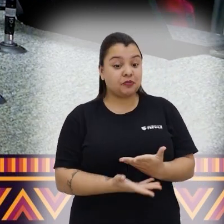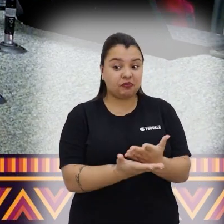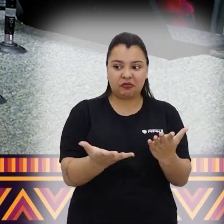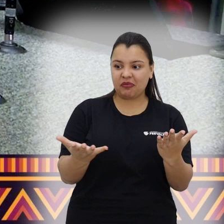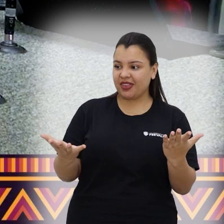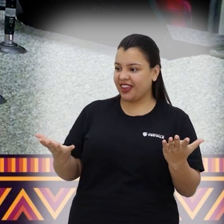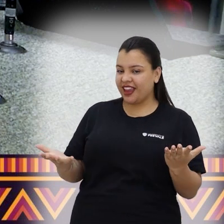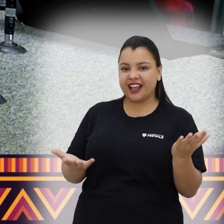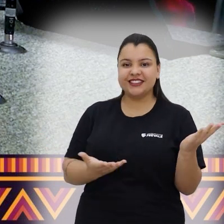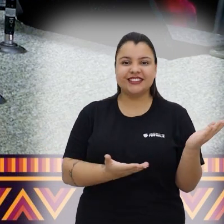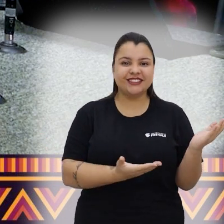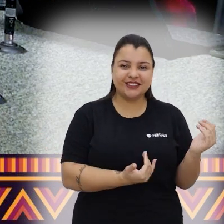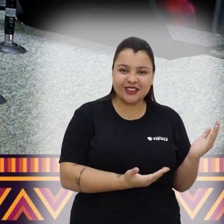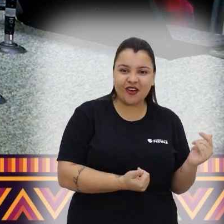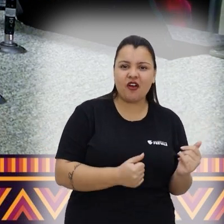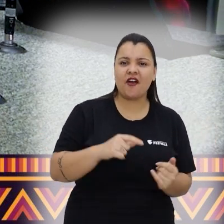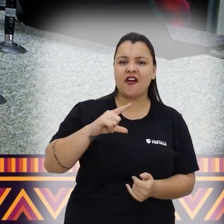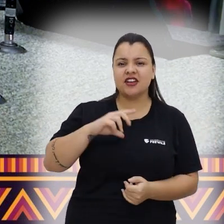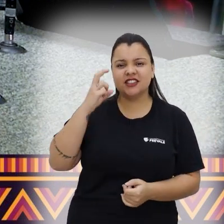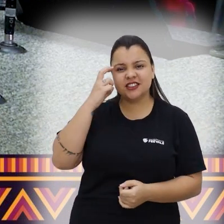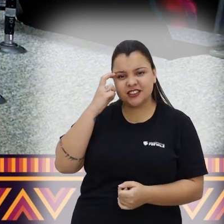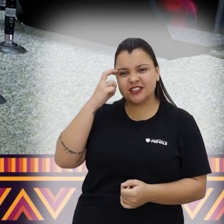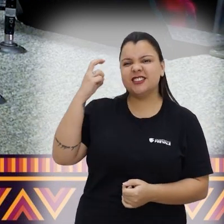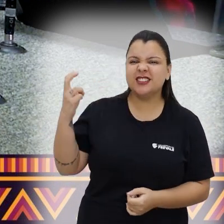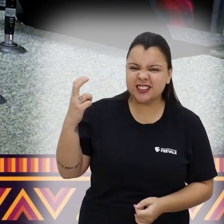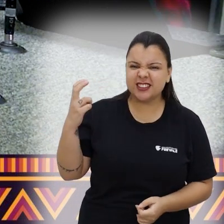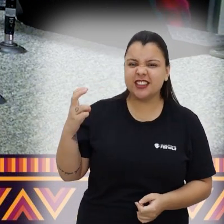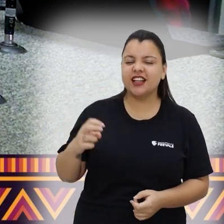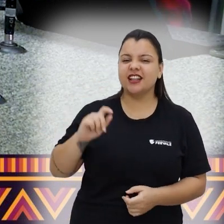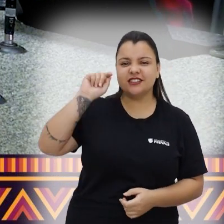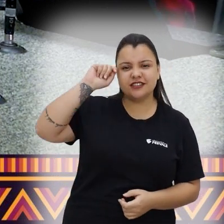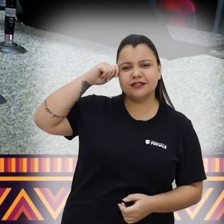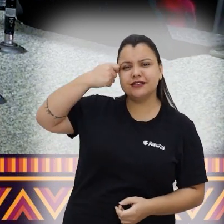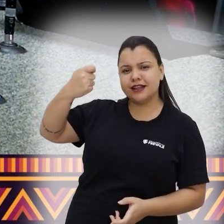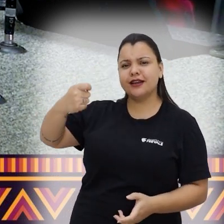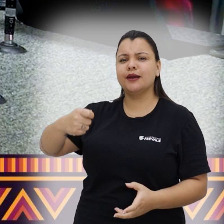temos aí de intelectuais negros e de